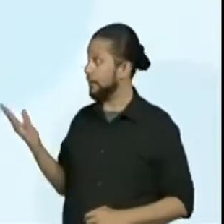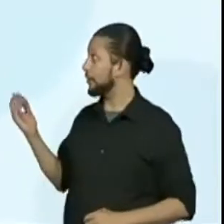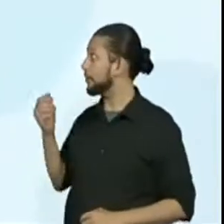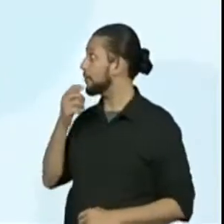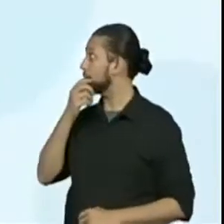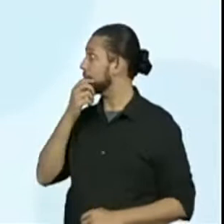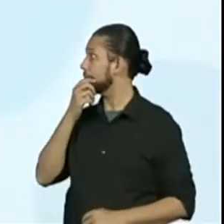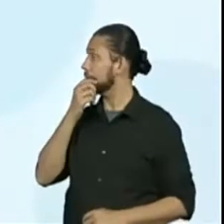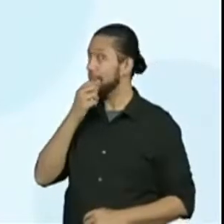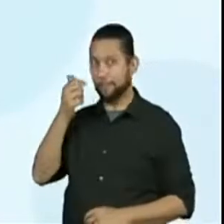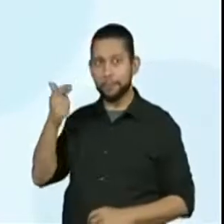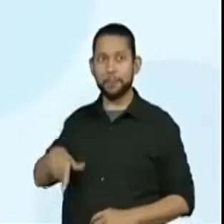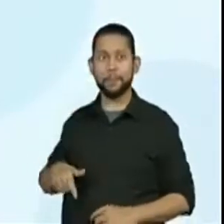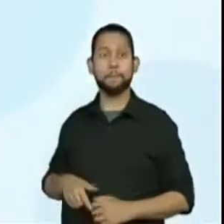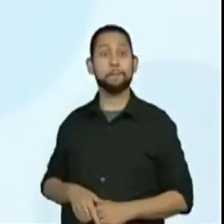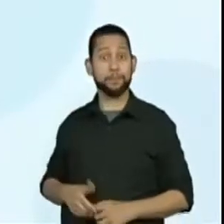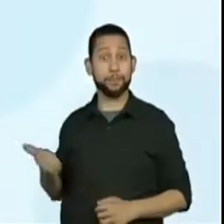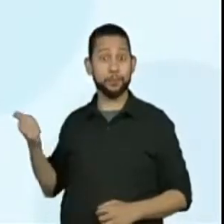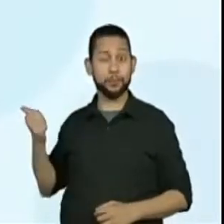passar, oráculo.